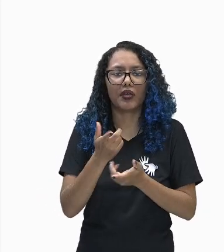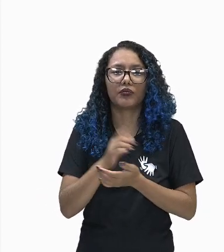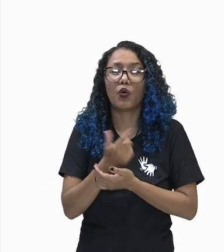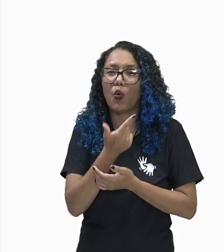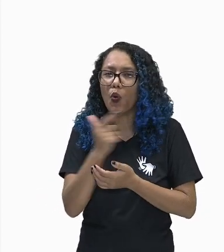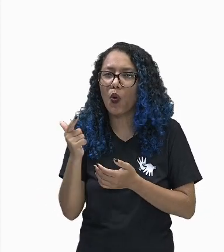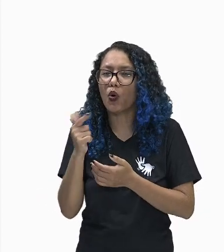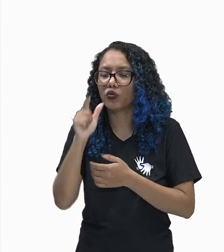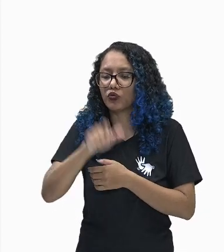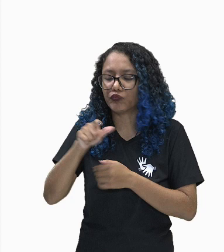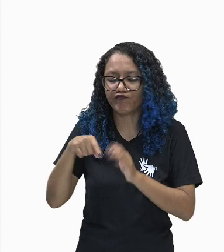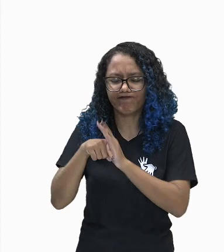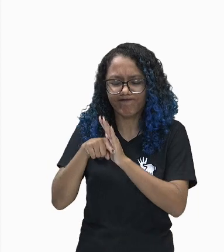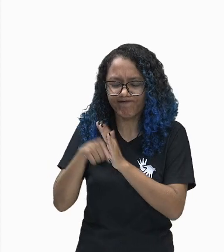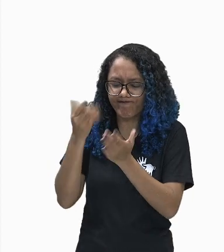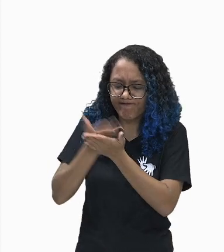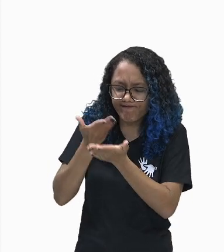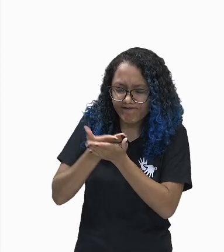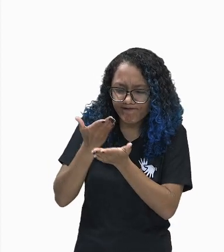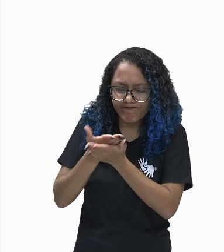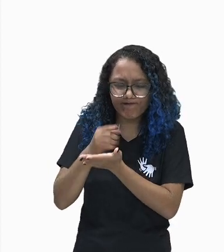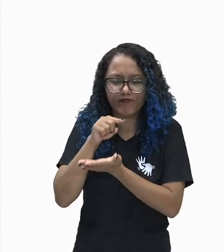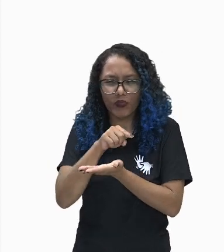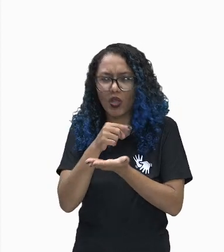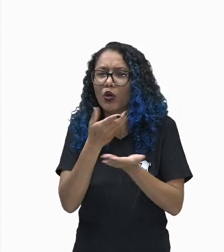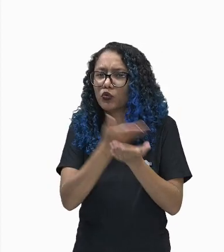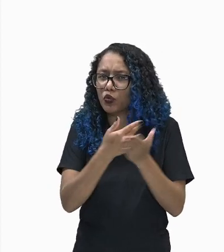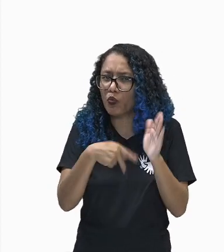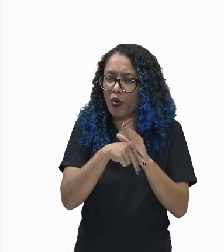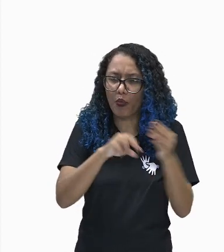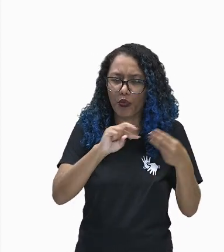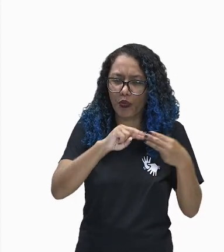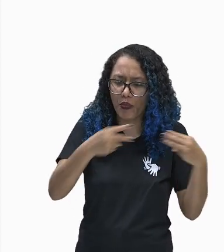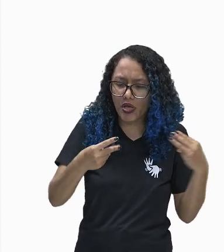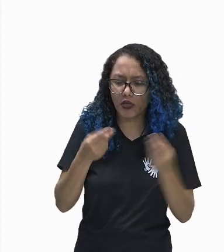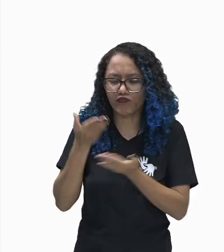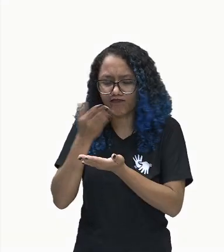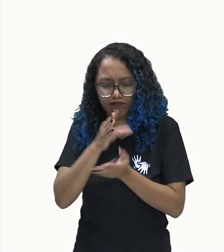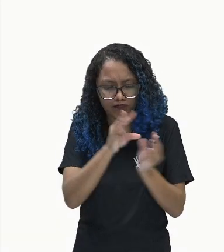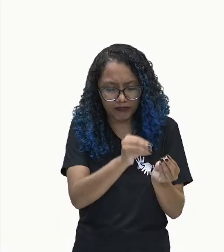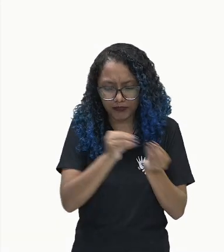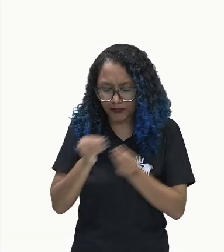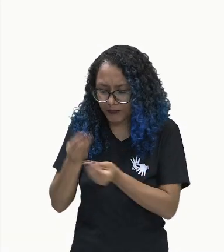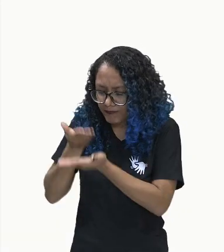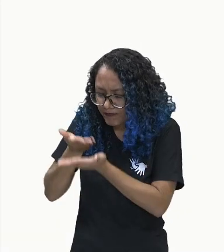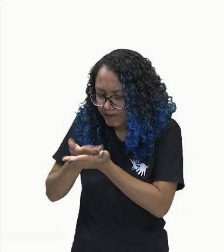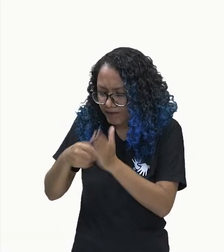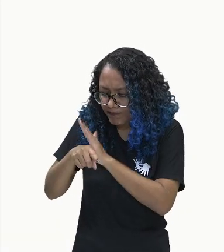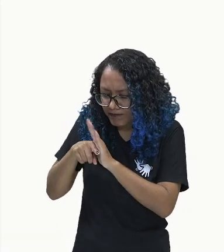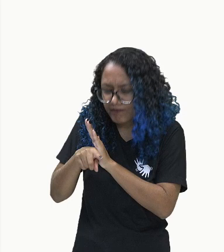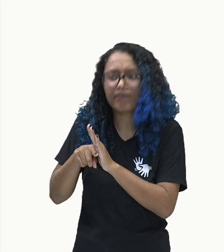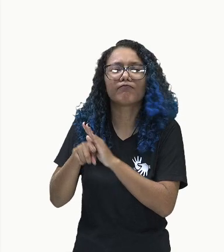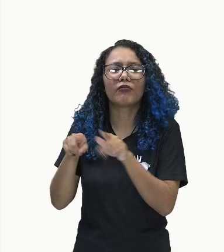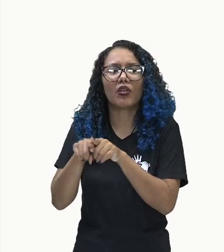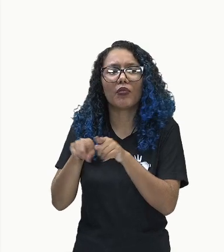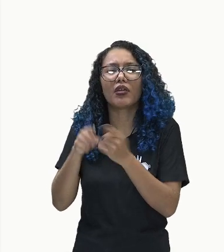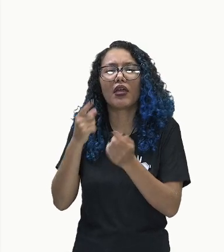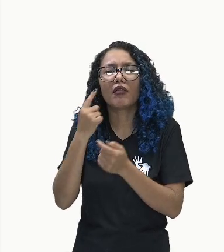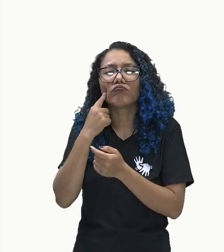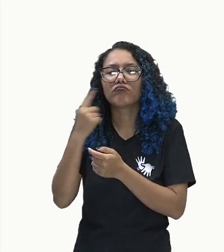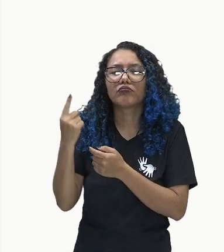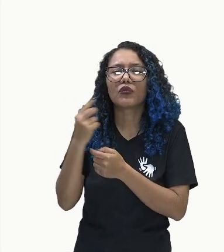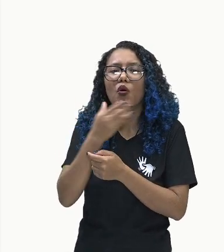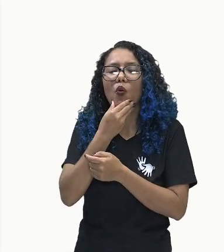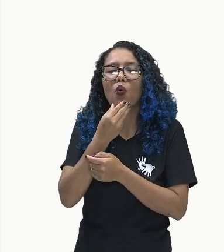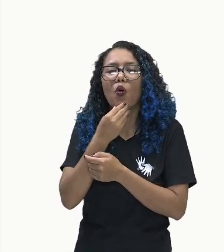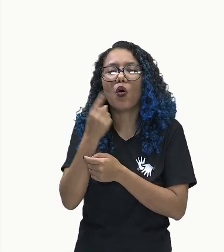redescobertos por outros pesquisadores, né, como Fries, Hugo de Vries, Carlos e também